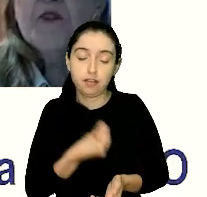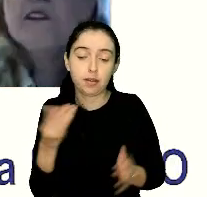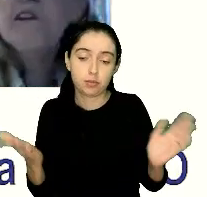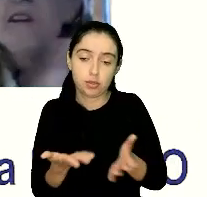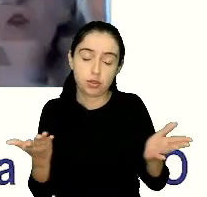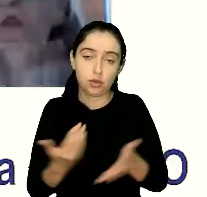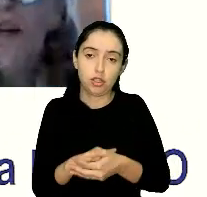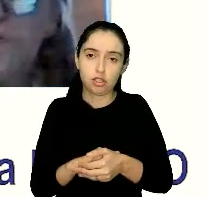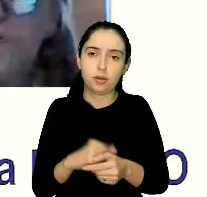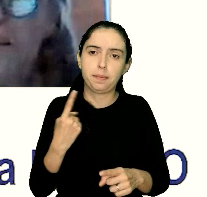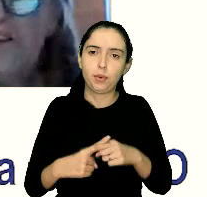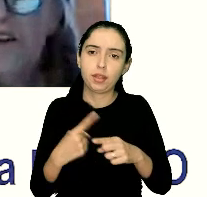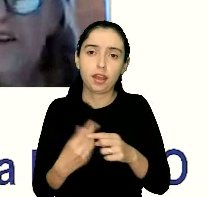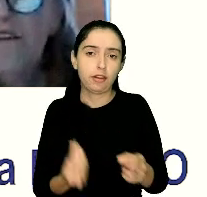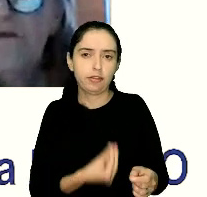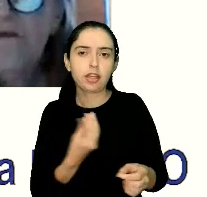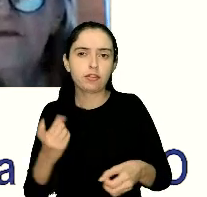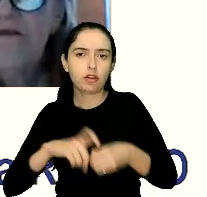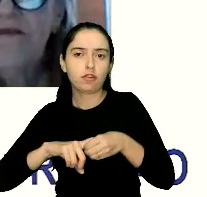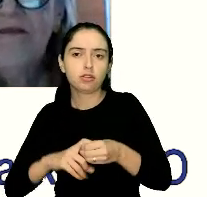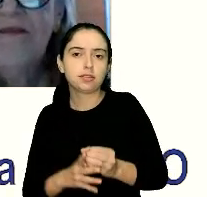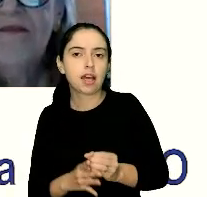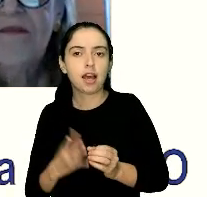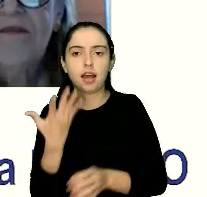é porque a vida vai voltar na primavera,